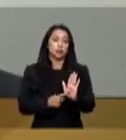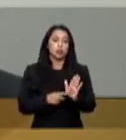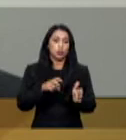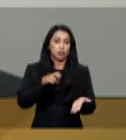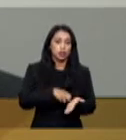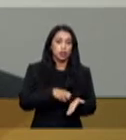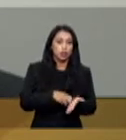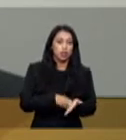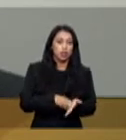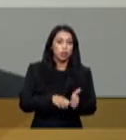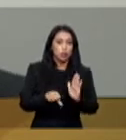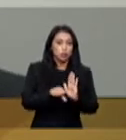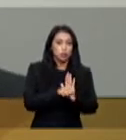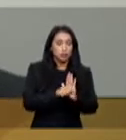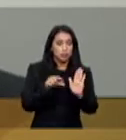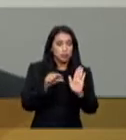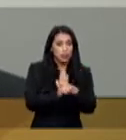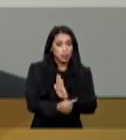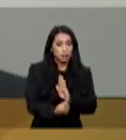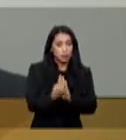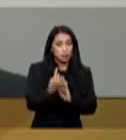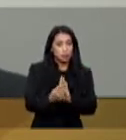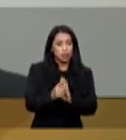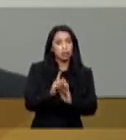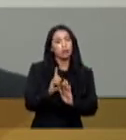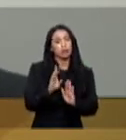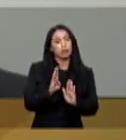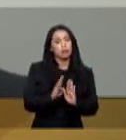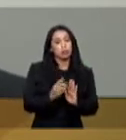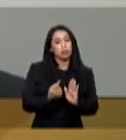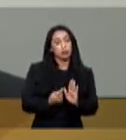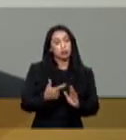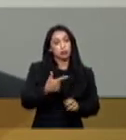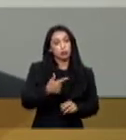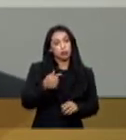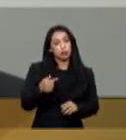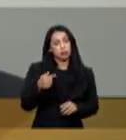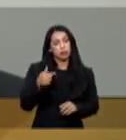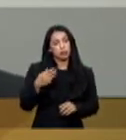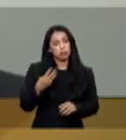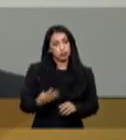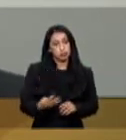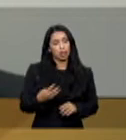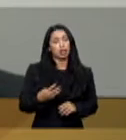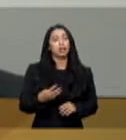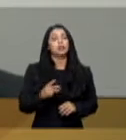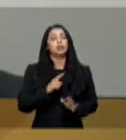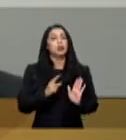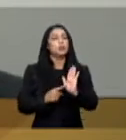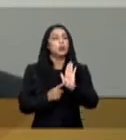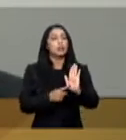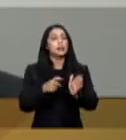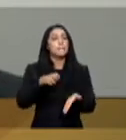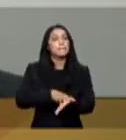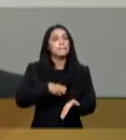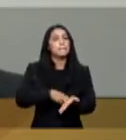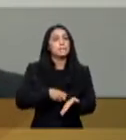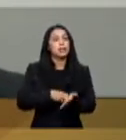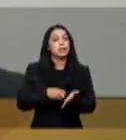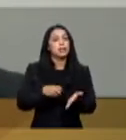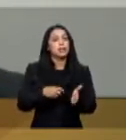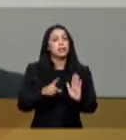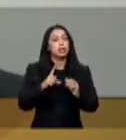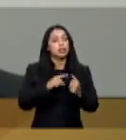pelo crime descrito no parágrafo 1b1 do artigo 273 do Código Penal, que dispõe: está sujeito às penas deste artigo quem